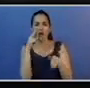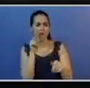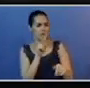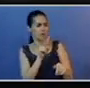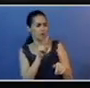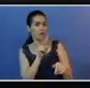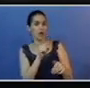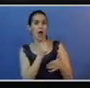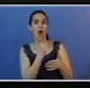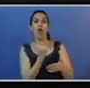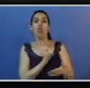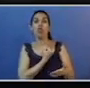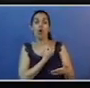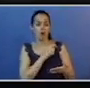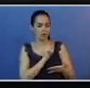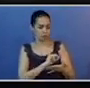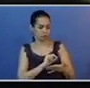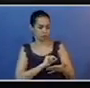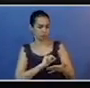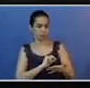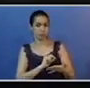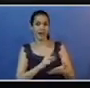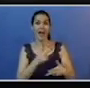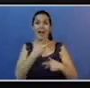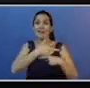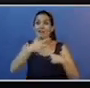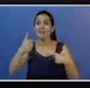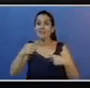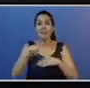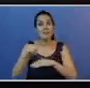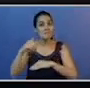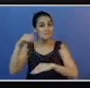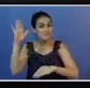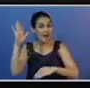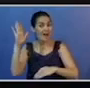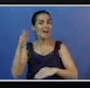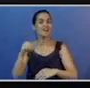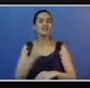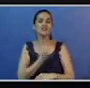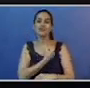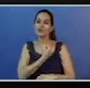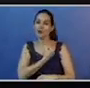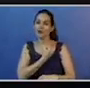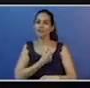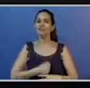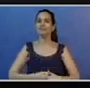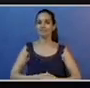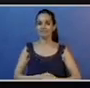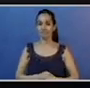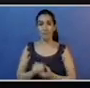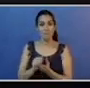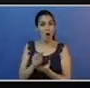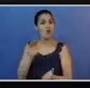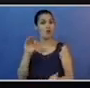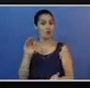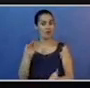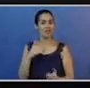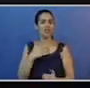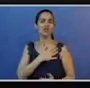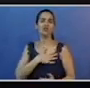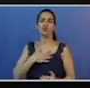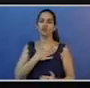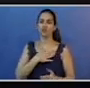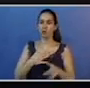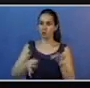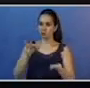nota para ele. Vence aquela competição o atleta que conseguir fazer os movimentos mais agradáveis, né? Aquele que com grau